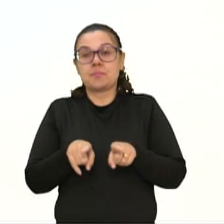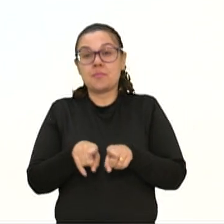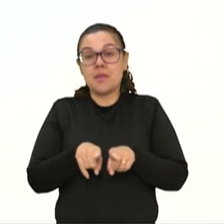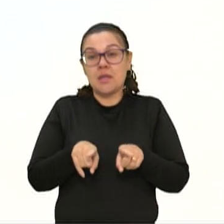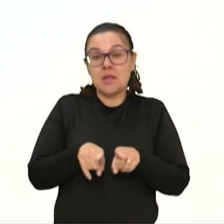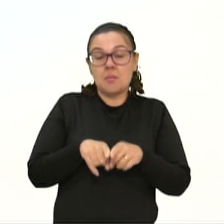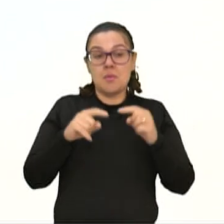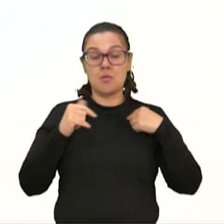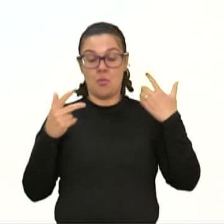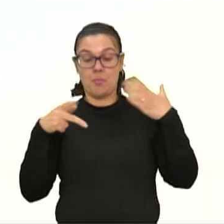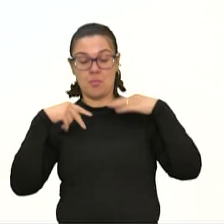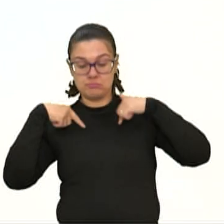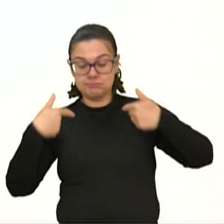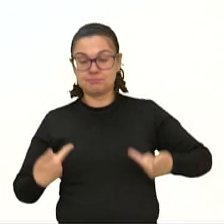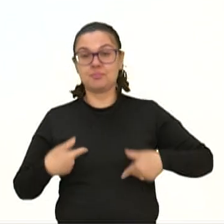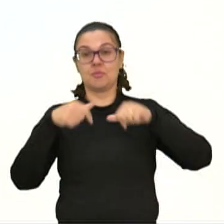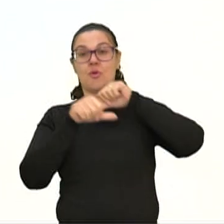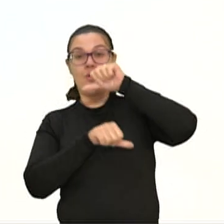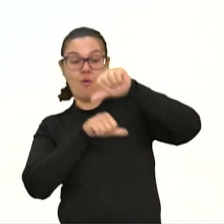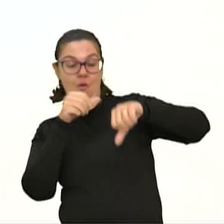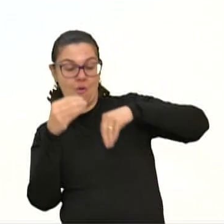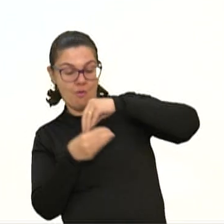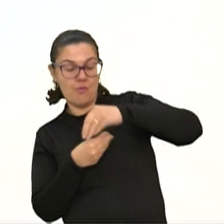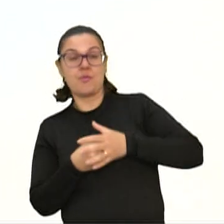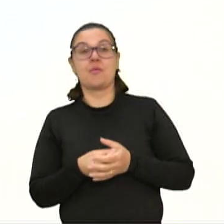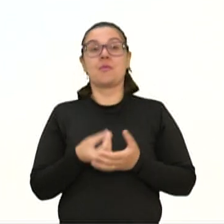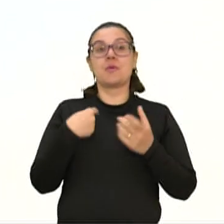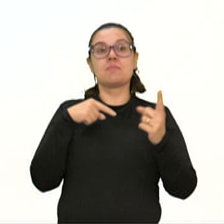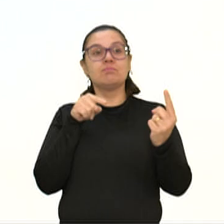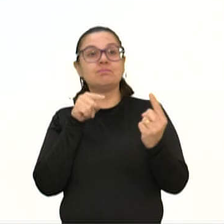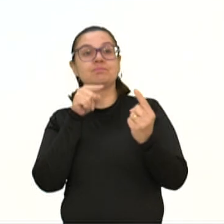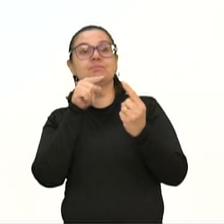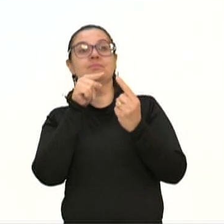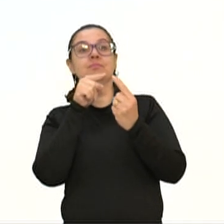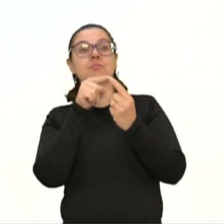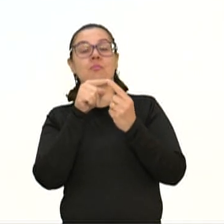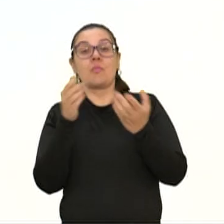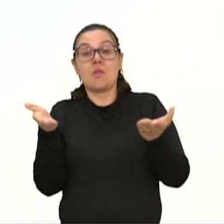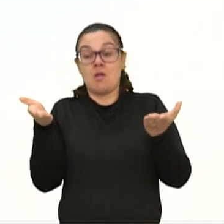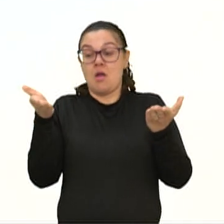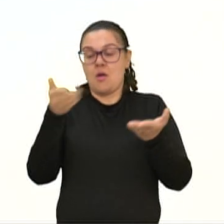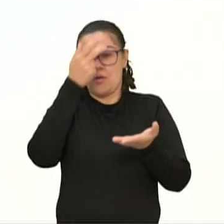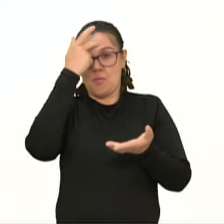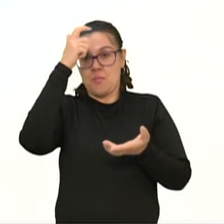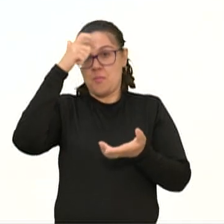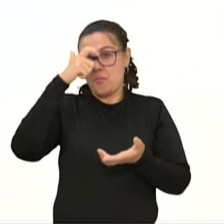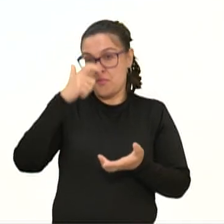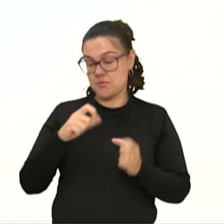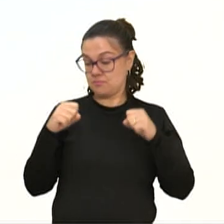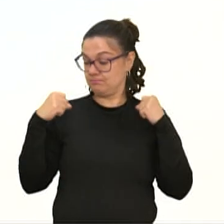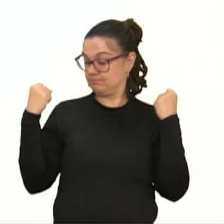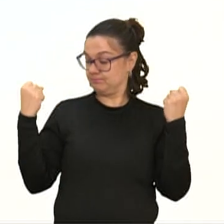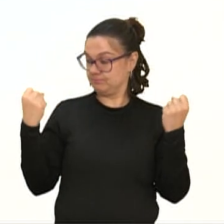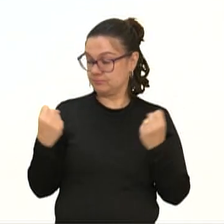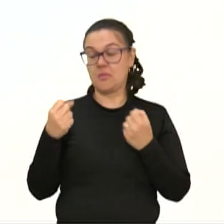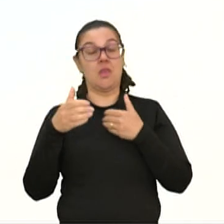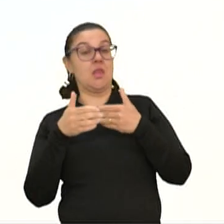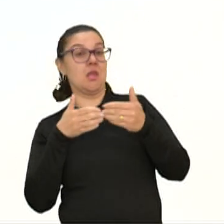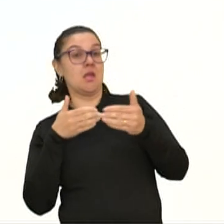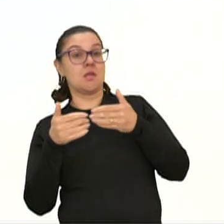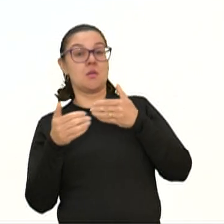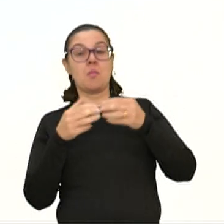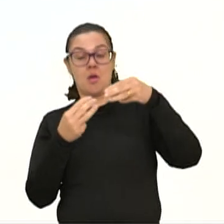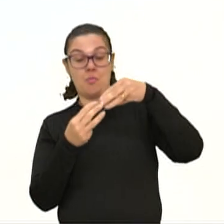e composição corporal, que identificam o estado atual de condicionamento físico, seja